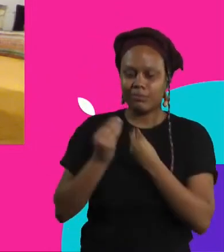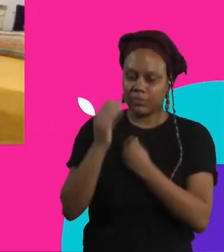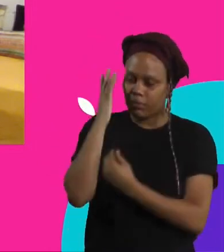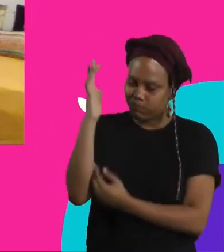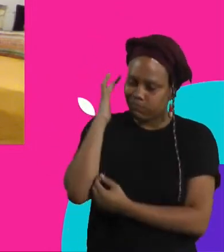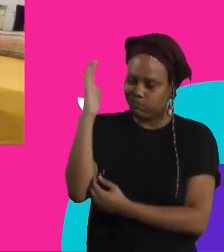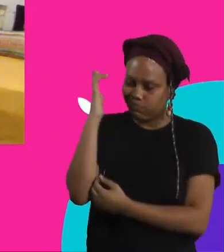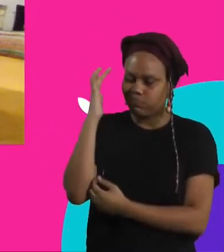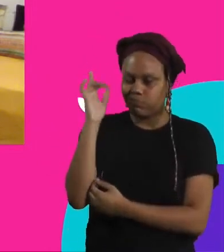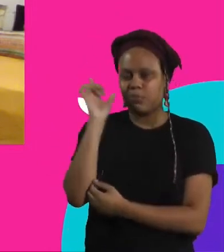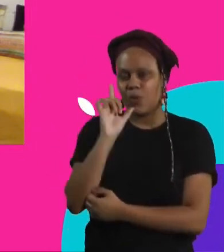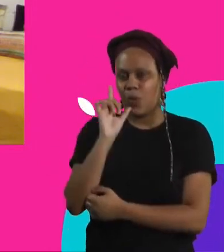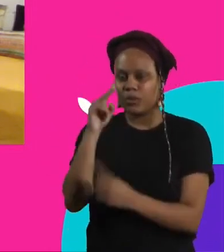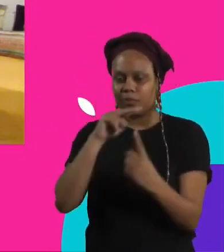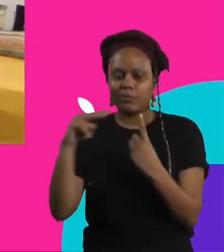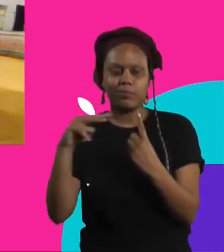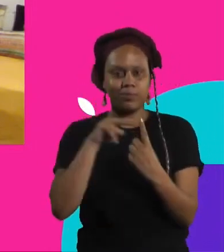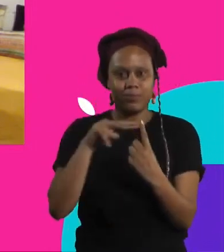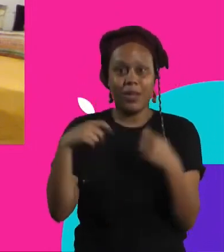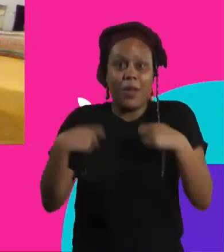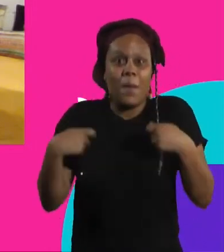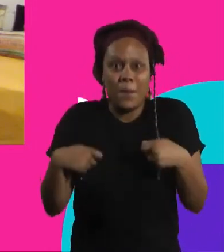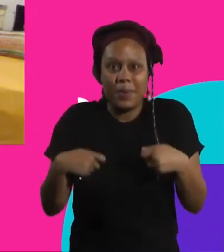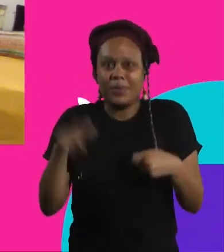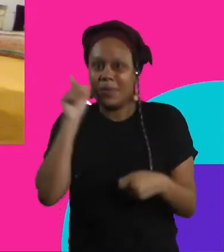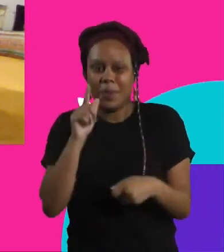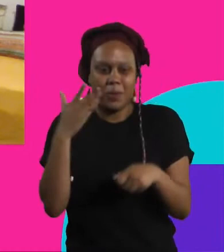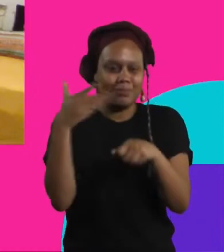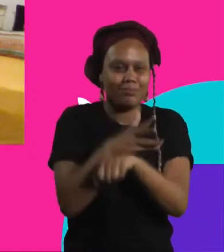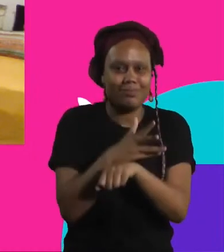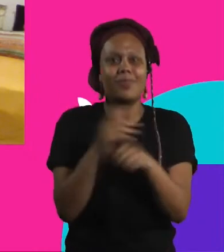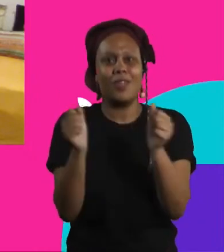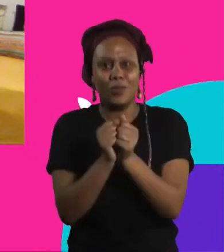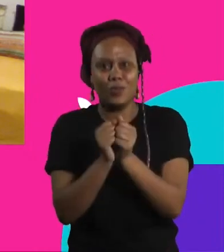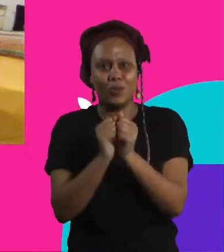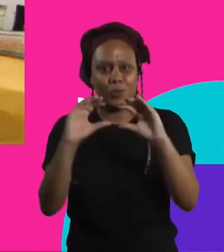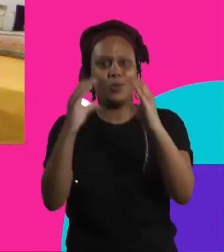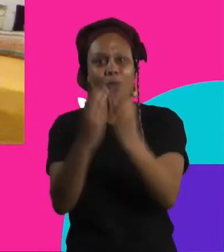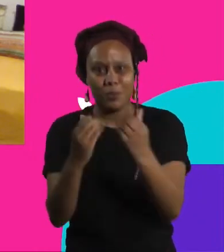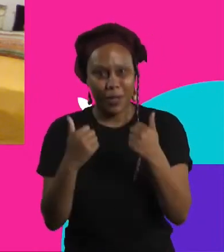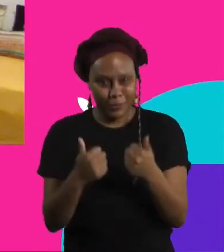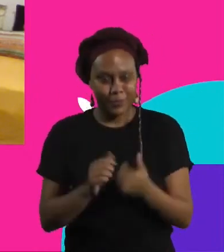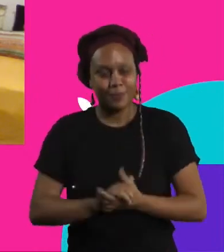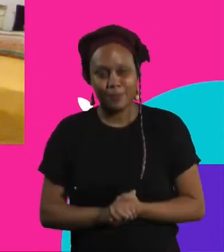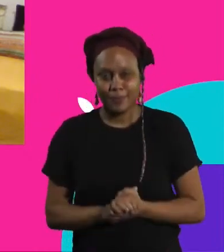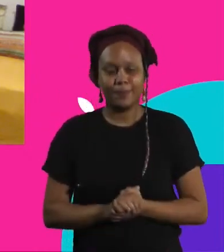pouquinho desse novo olhar que a gente precisa para se juntar a todo esse movimento?